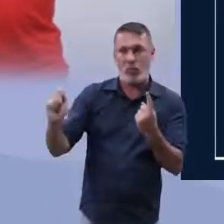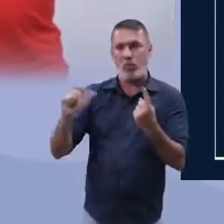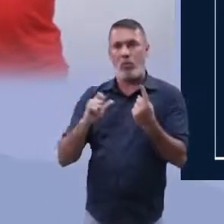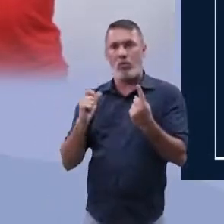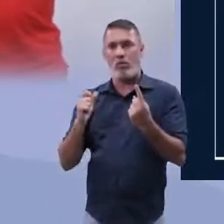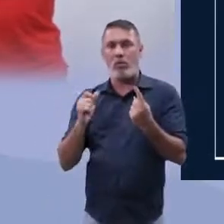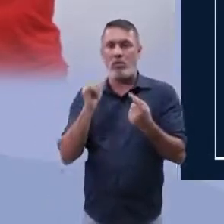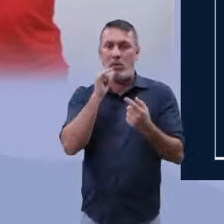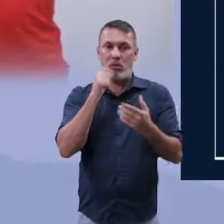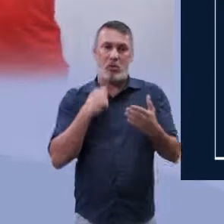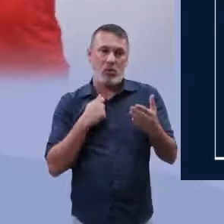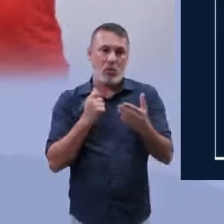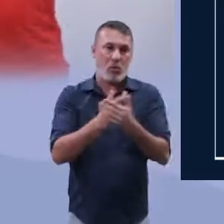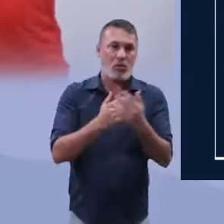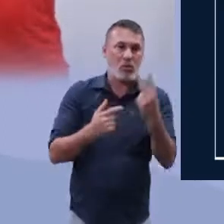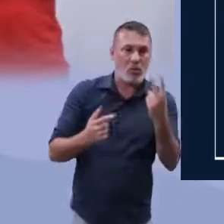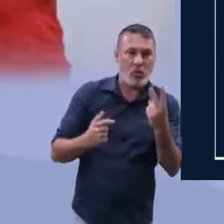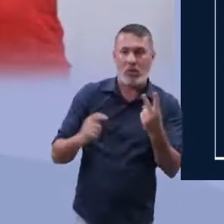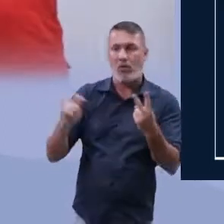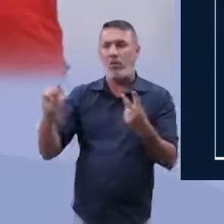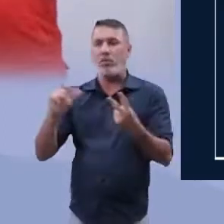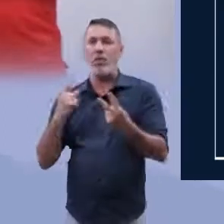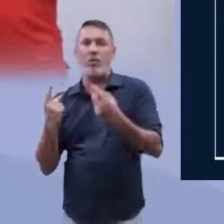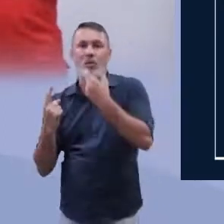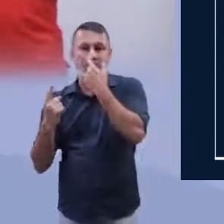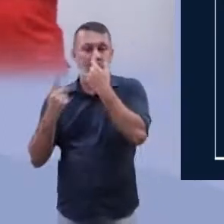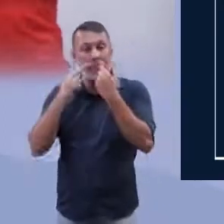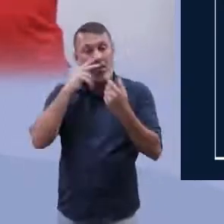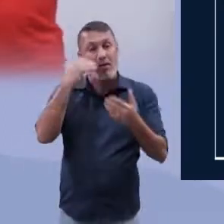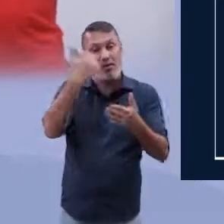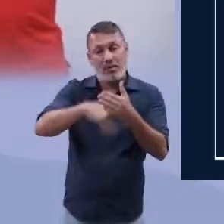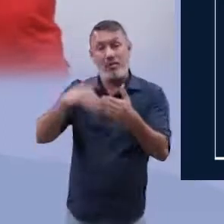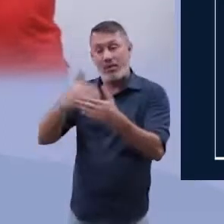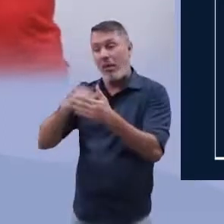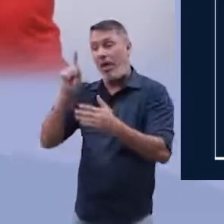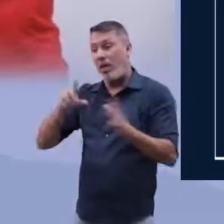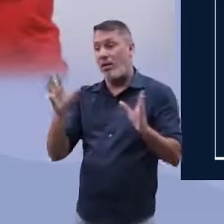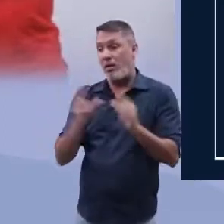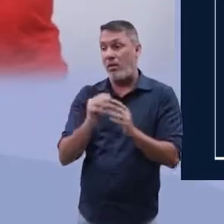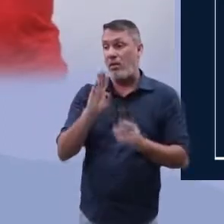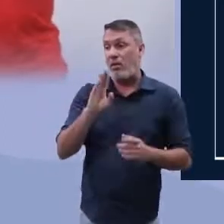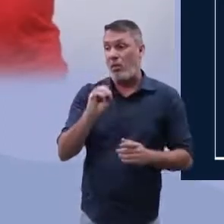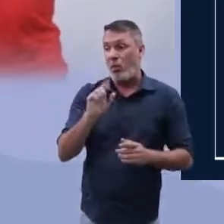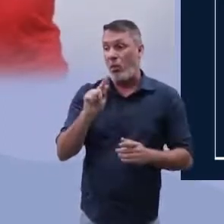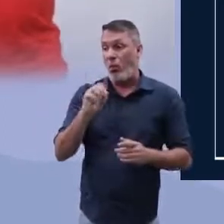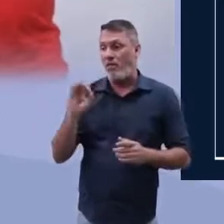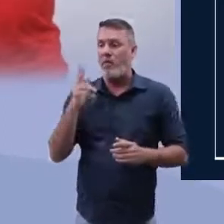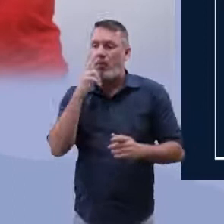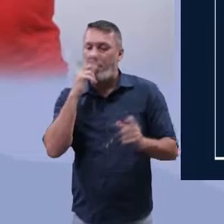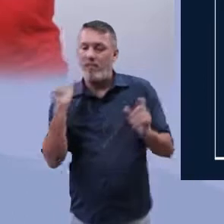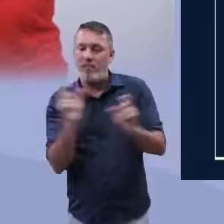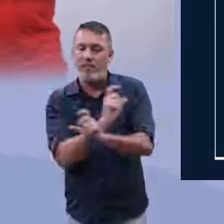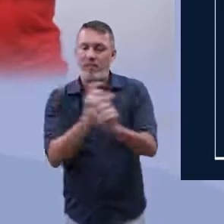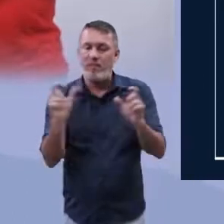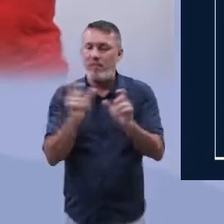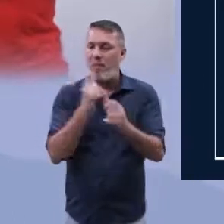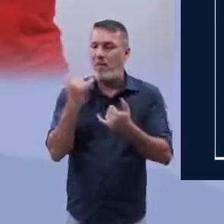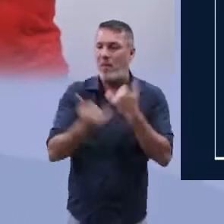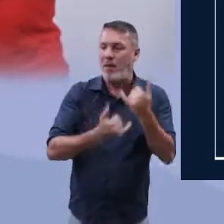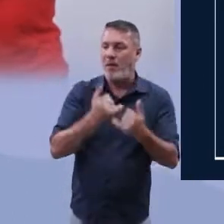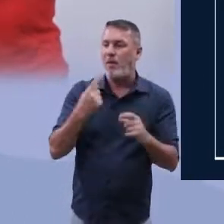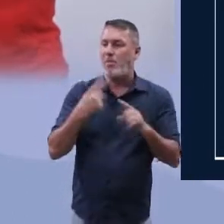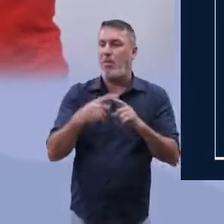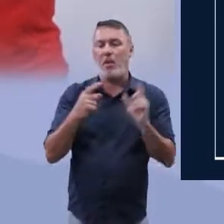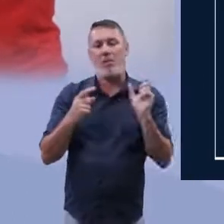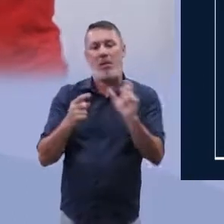outro. Então, você compra dois pelo preço de um. Então, isso é bog-off. Então, mas aí o texto está brincando com a ideia de